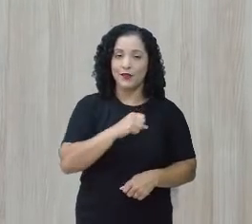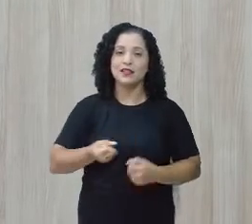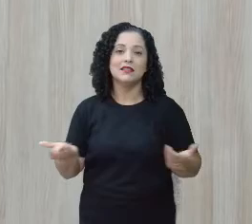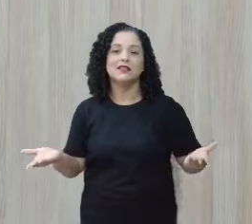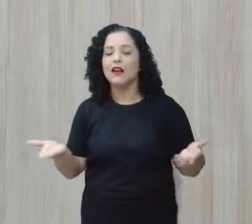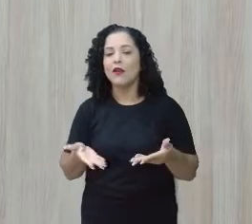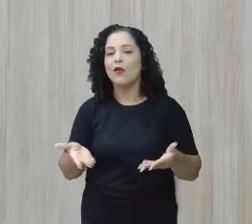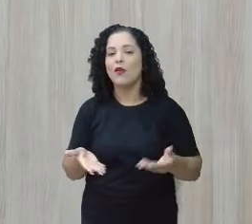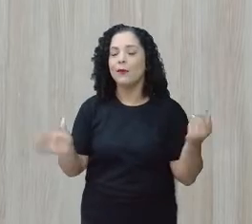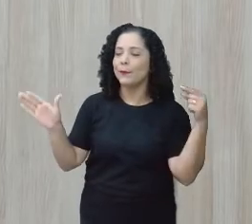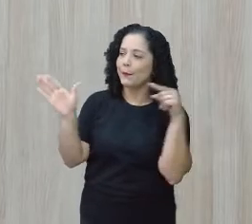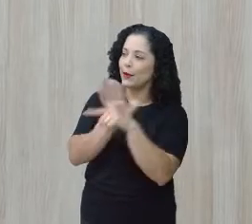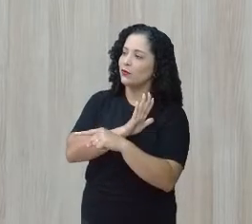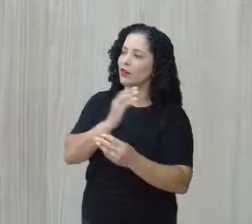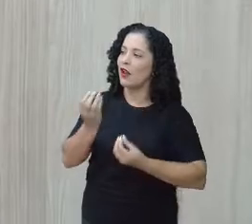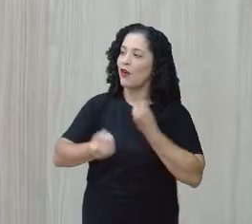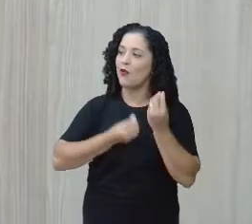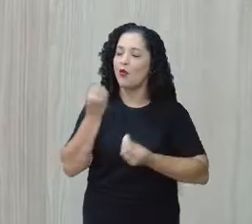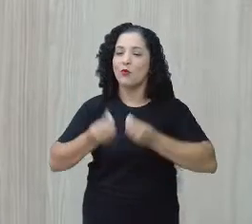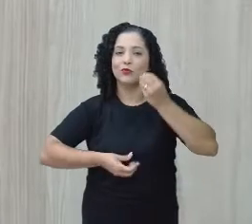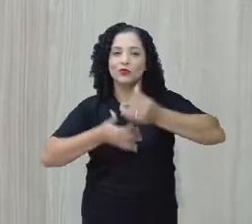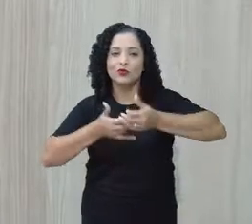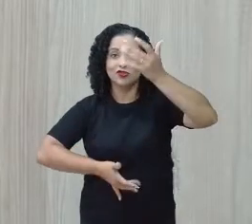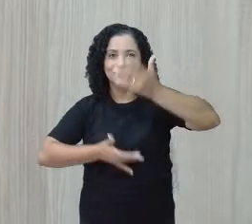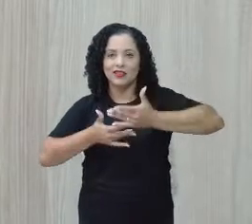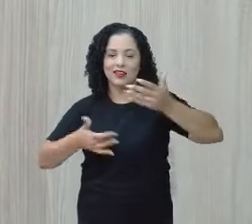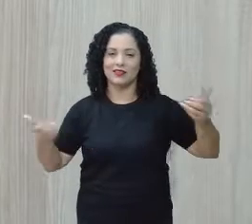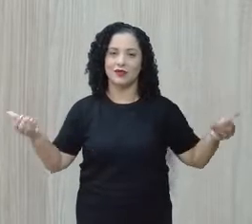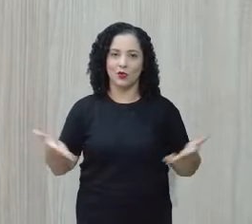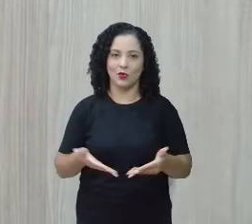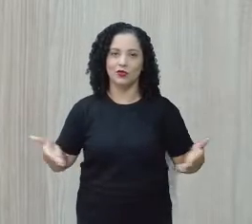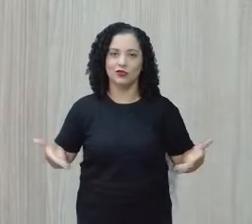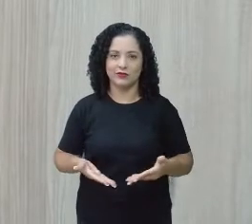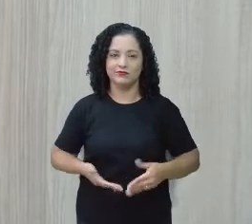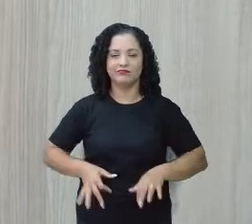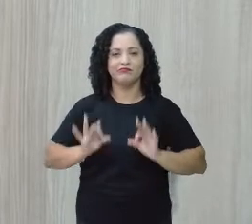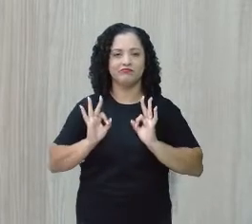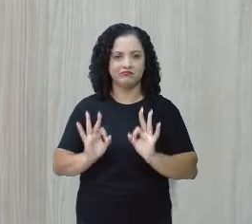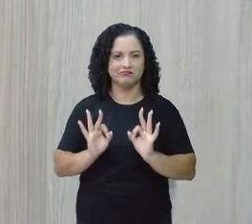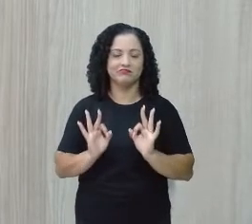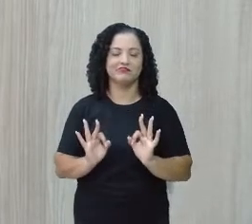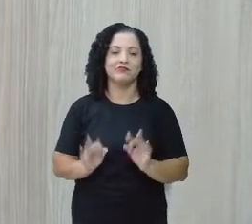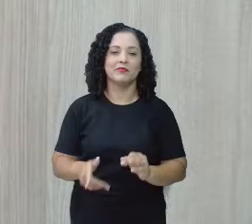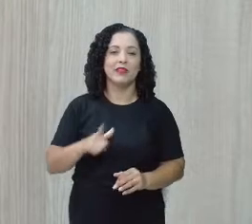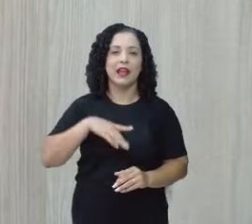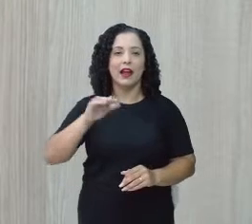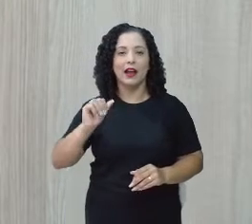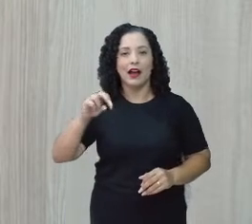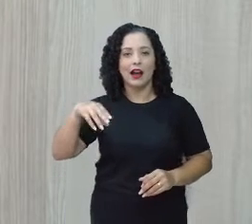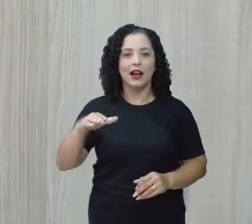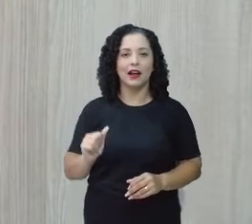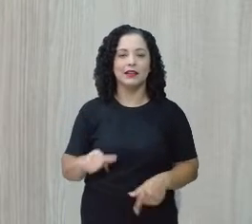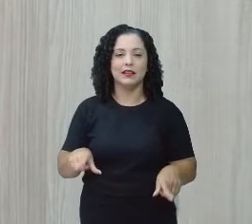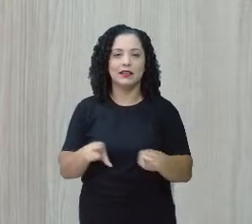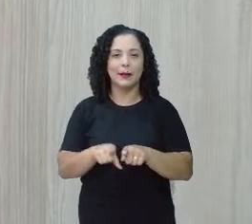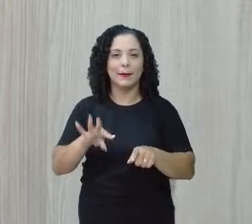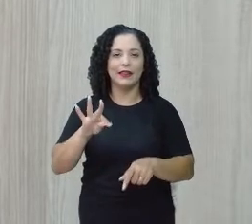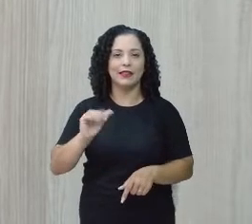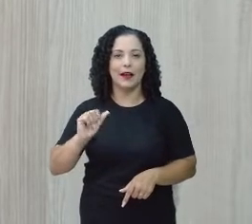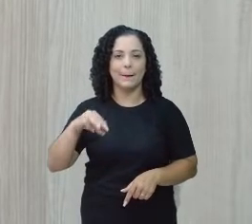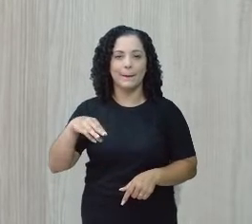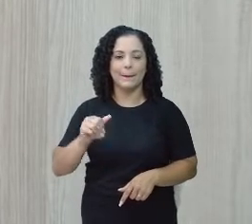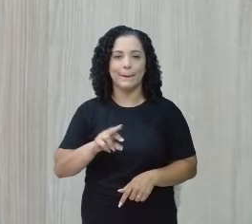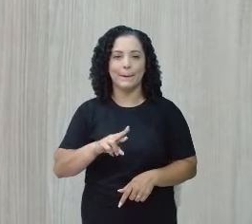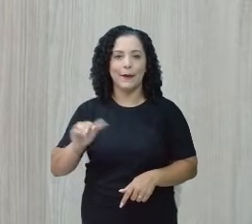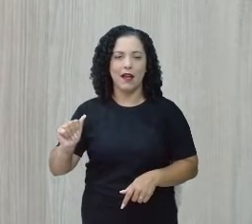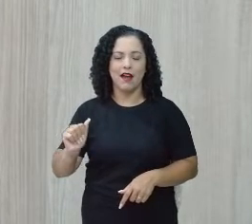chat hoje, professora Cláudia? Bem, professora Isabel, nosso chat está bom aqui. Nós já temos Ana e Tamara já interagindo conosco, então